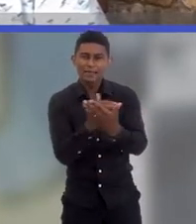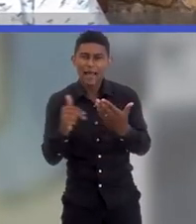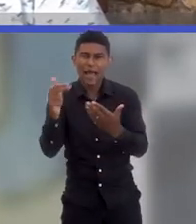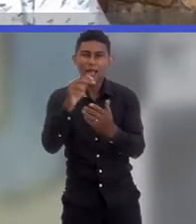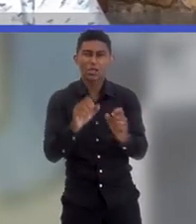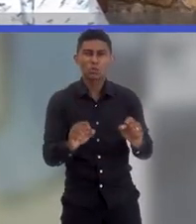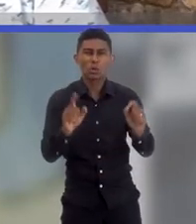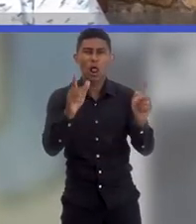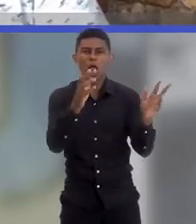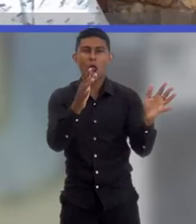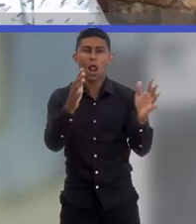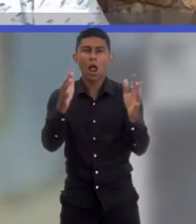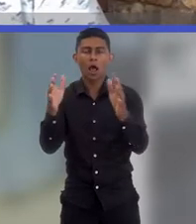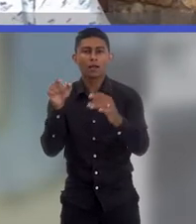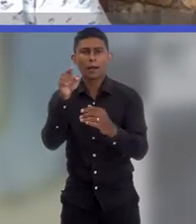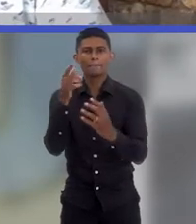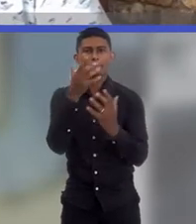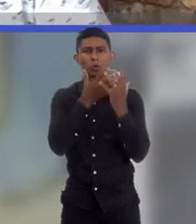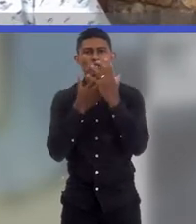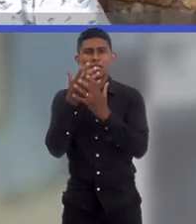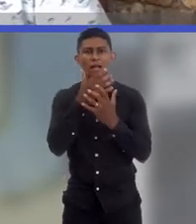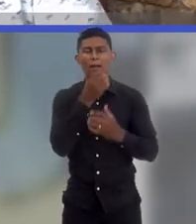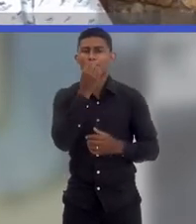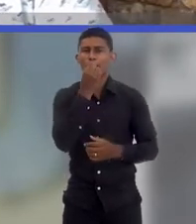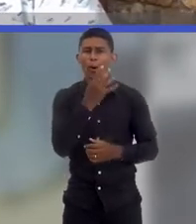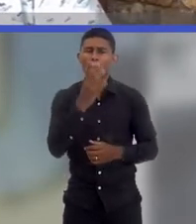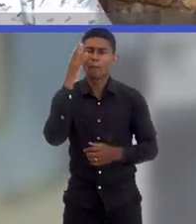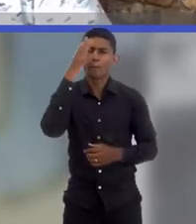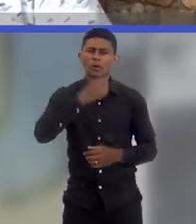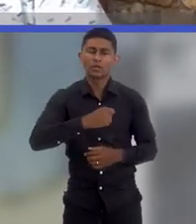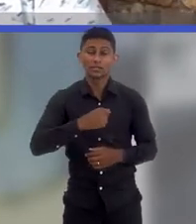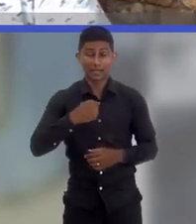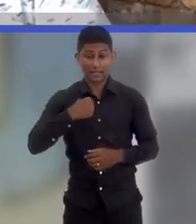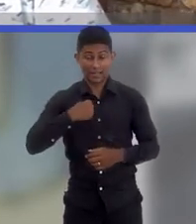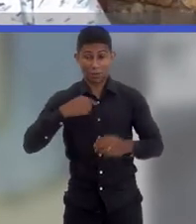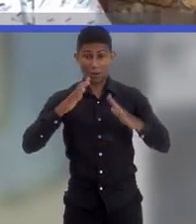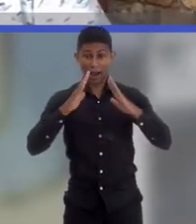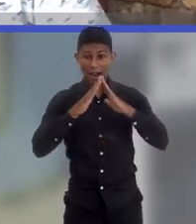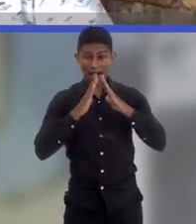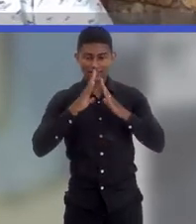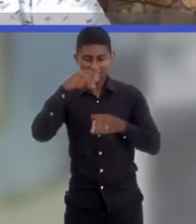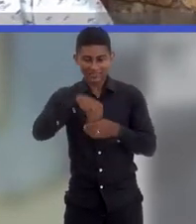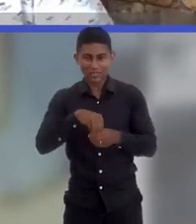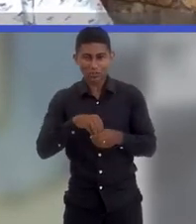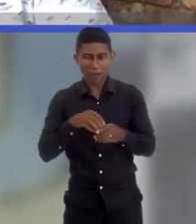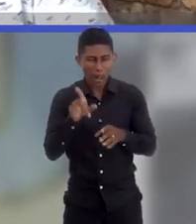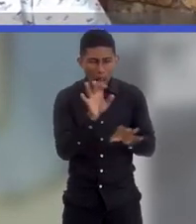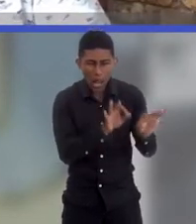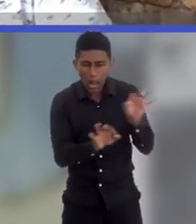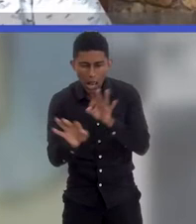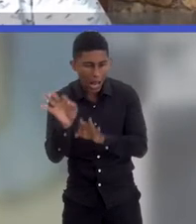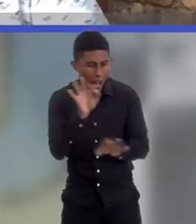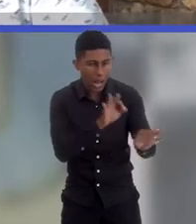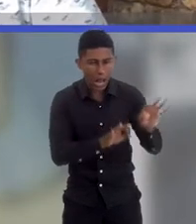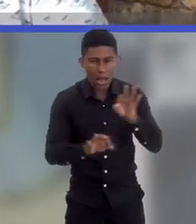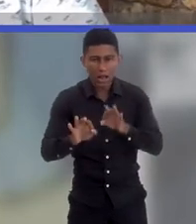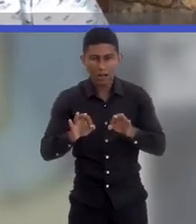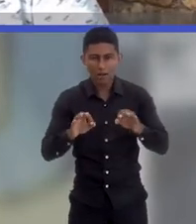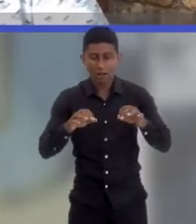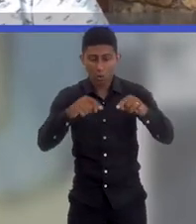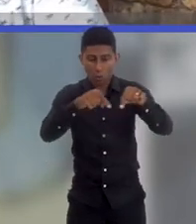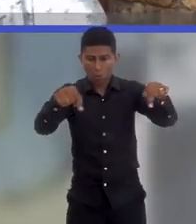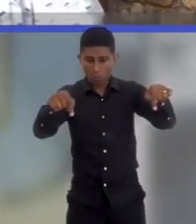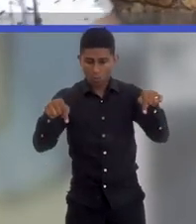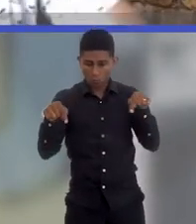que tem músicas maravilhosas. E eu estou fazendo um estúdio em casa pela primeira vez. Eu vou ter minha primeira casa, né? Uma conquista para